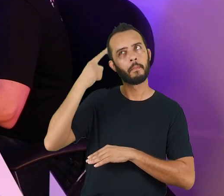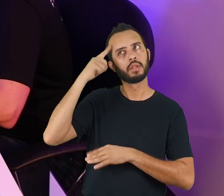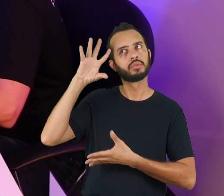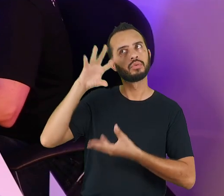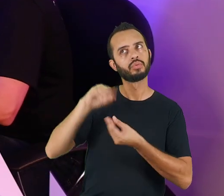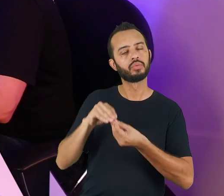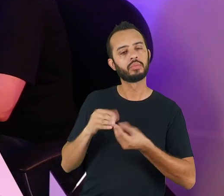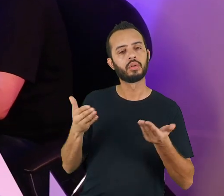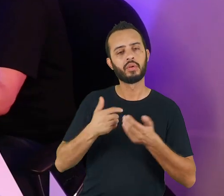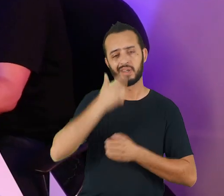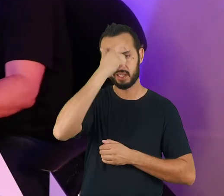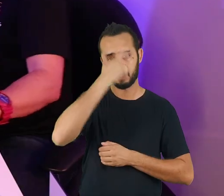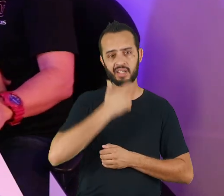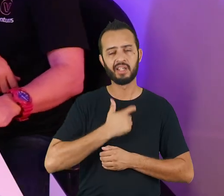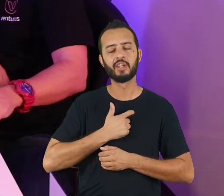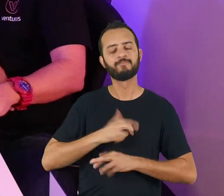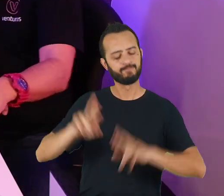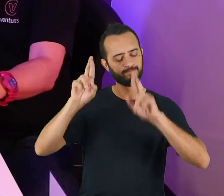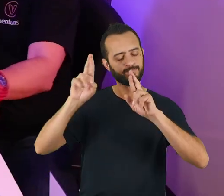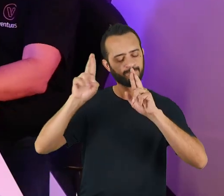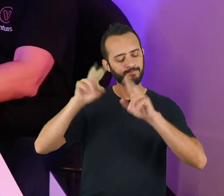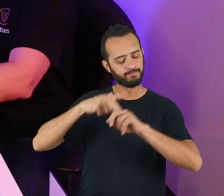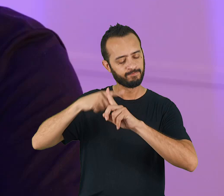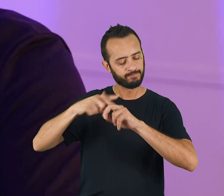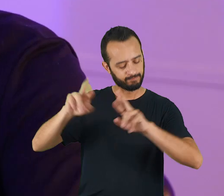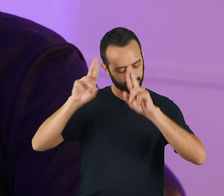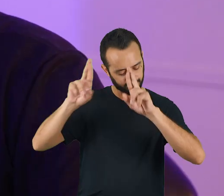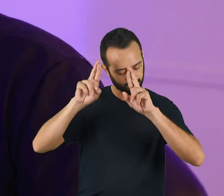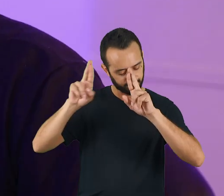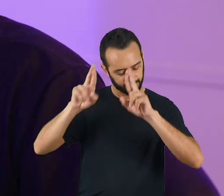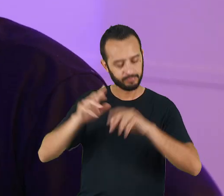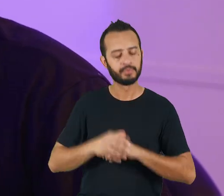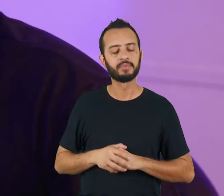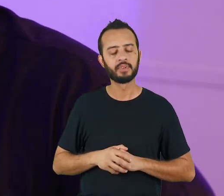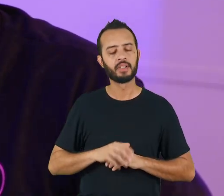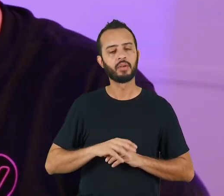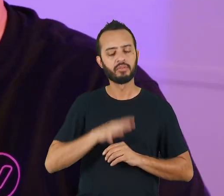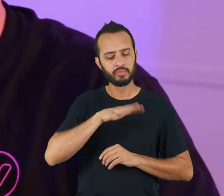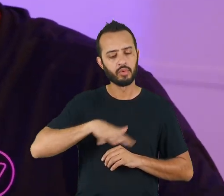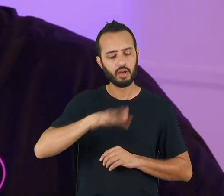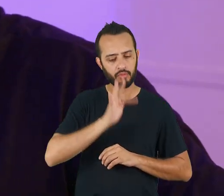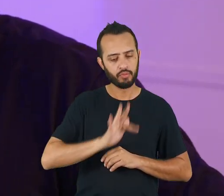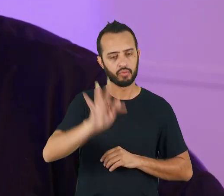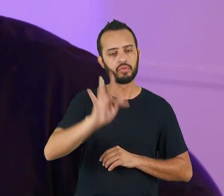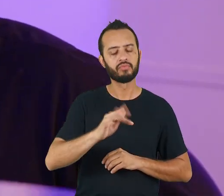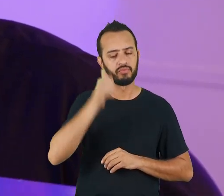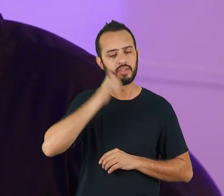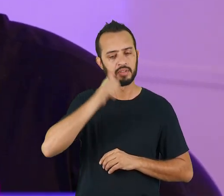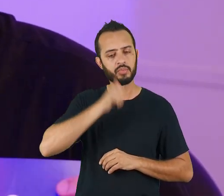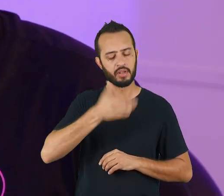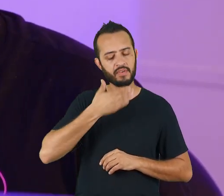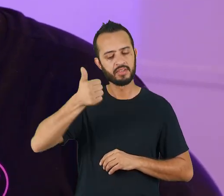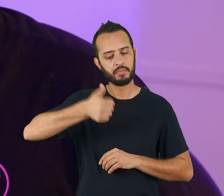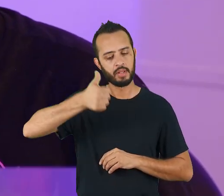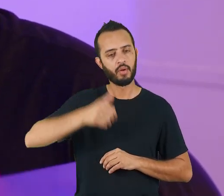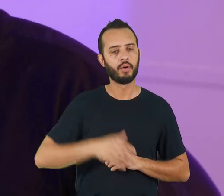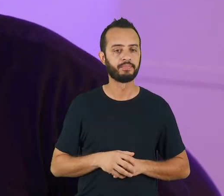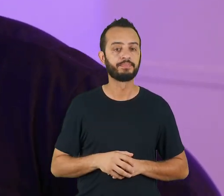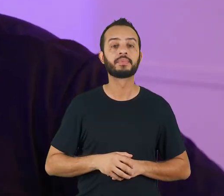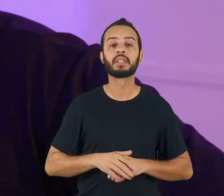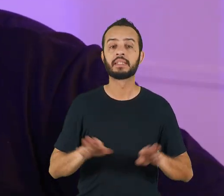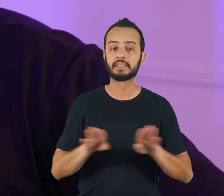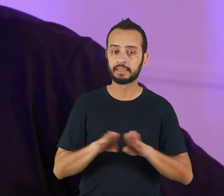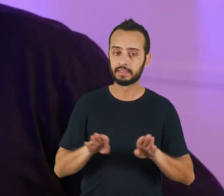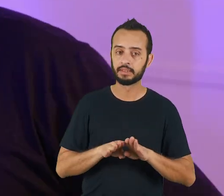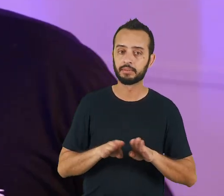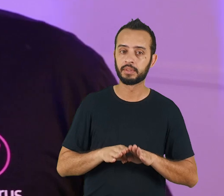aqui é eu sou um eu sou um otimista Mas vai ser vai ser um mercado feminino vai ser vai ser melhor viu e vai